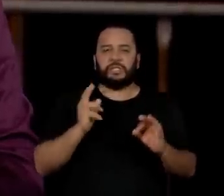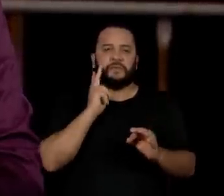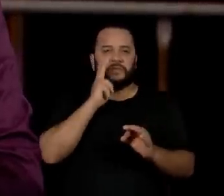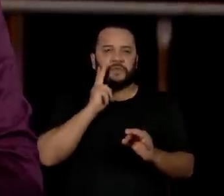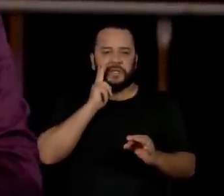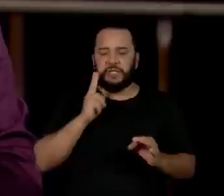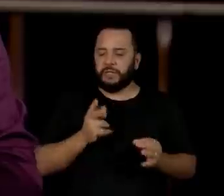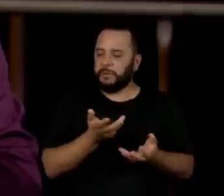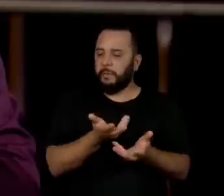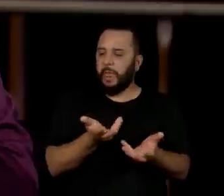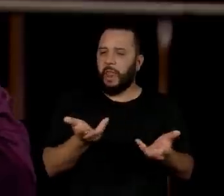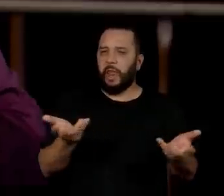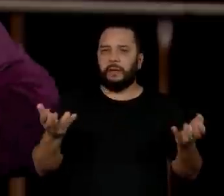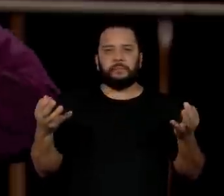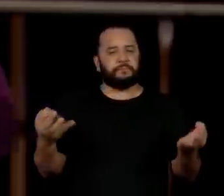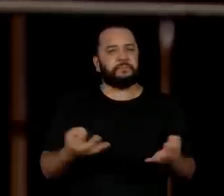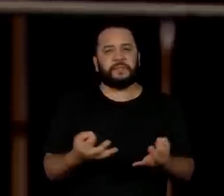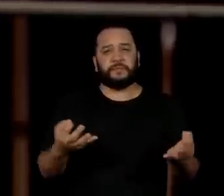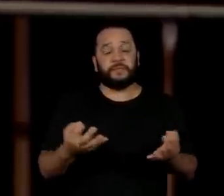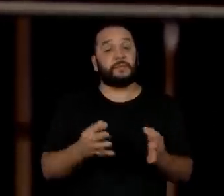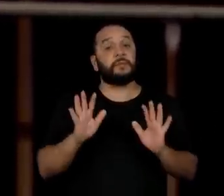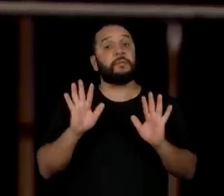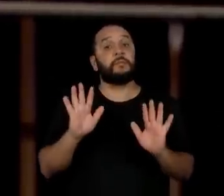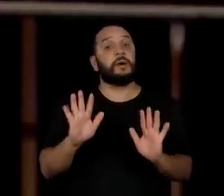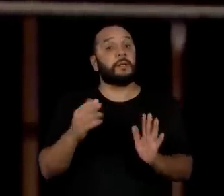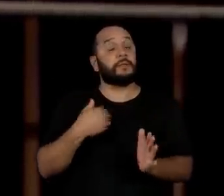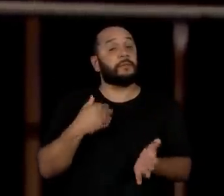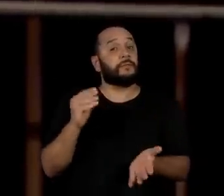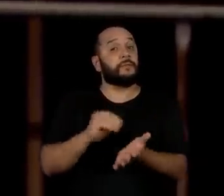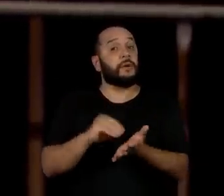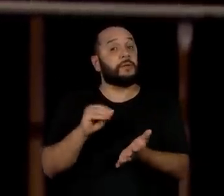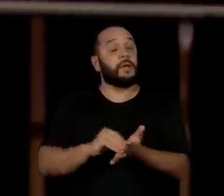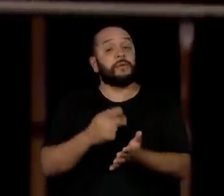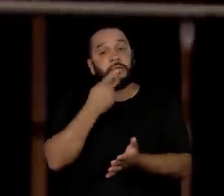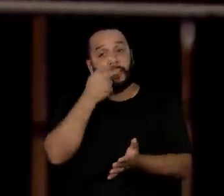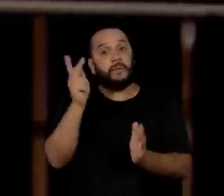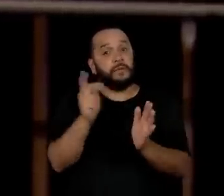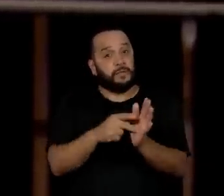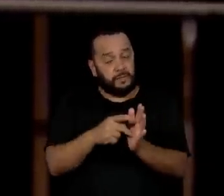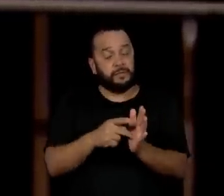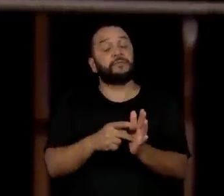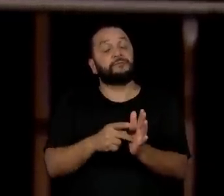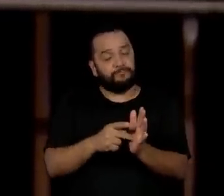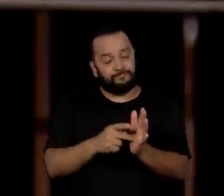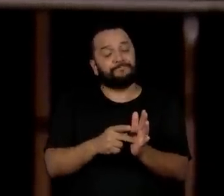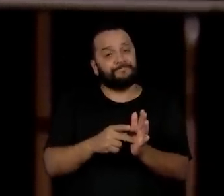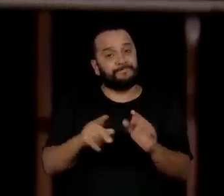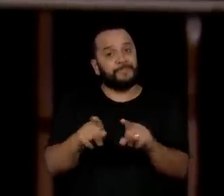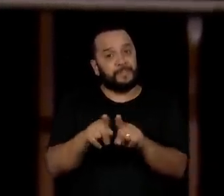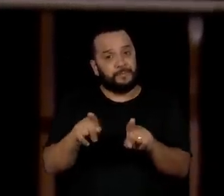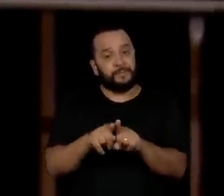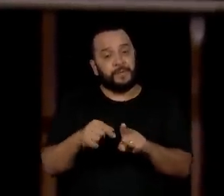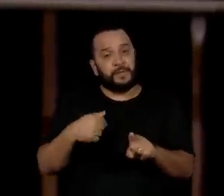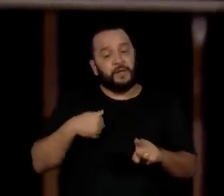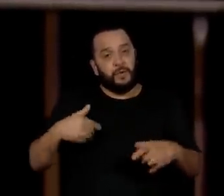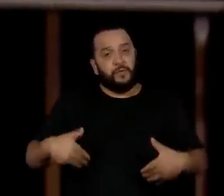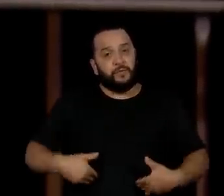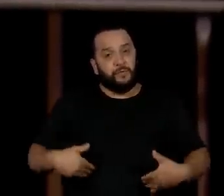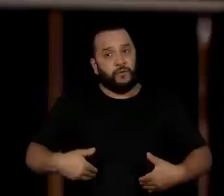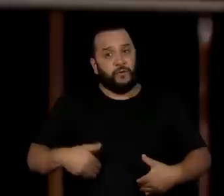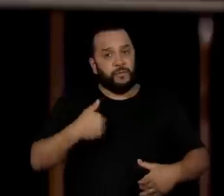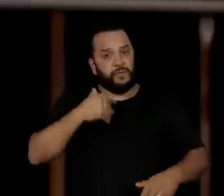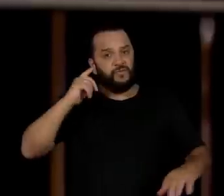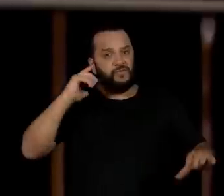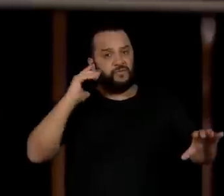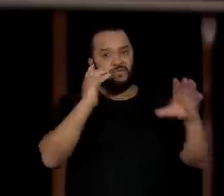e o serviço Impecável mas faltavam sinceridade verdade e com fome fui embora